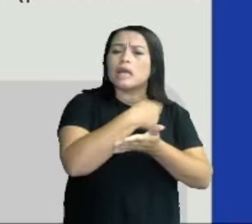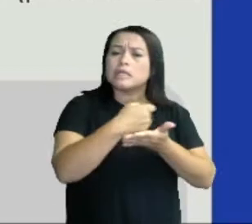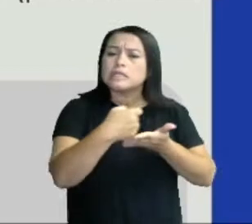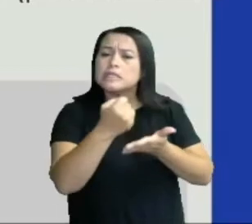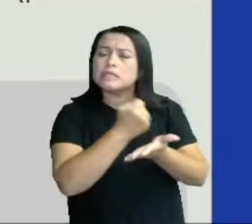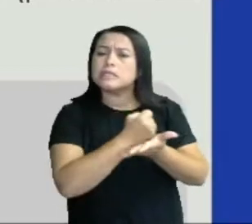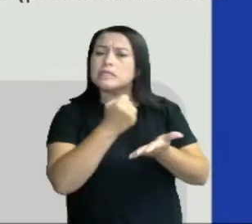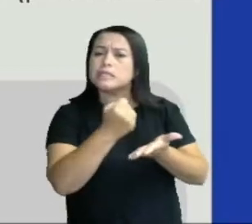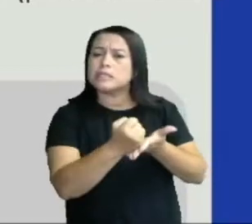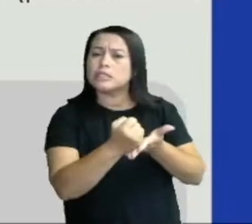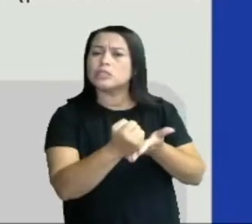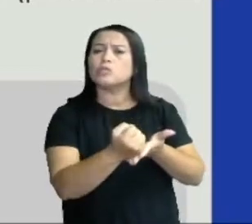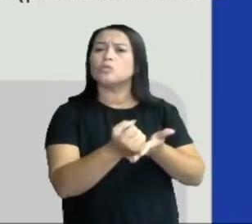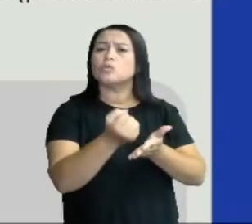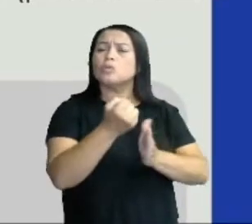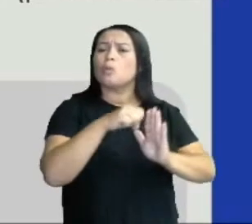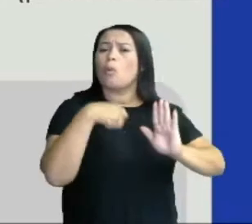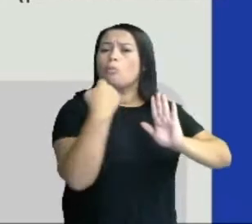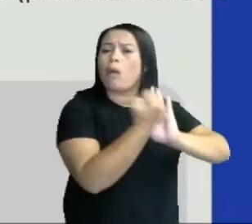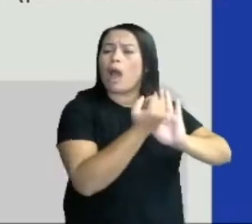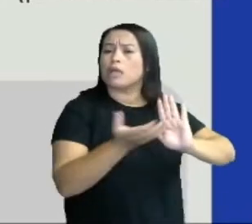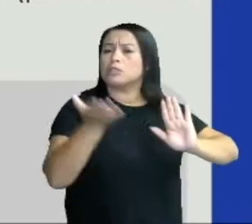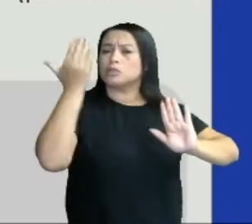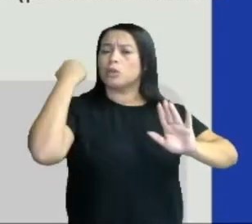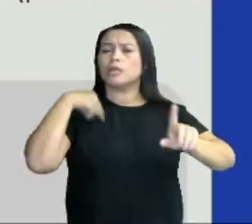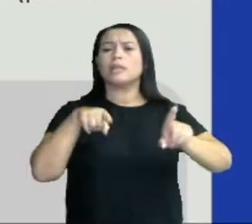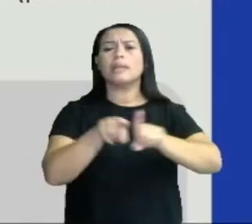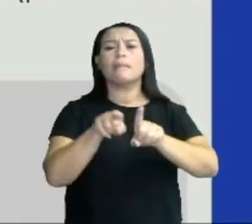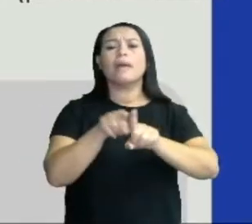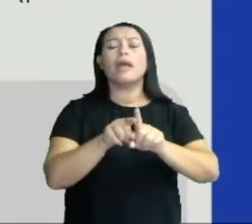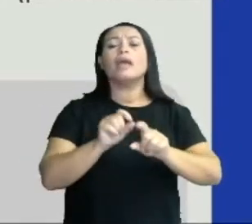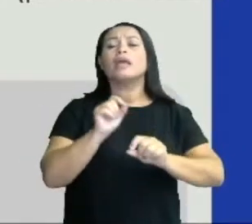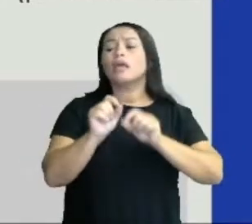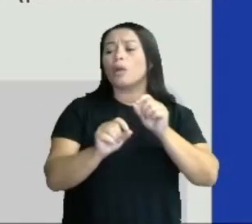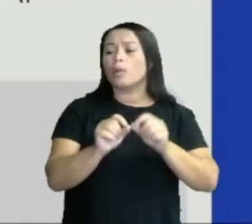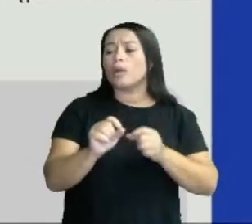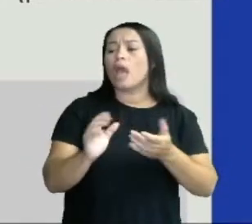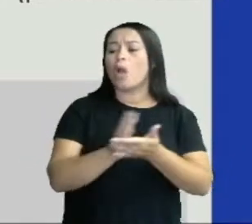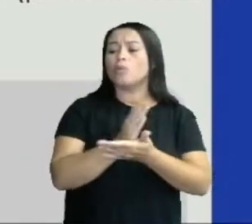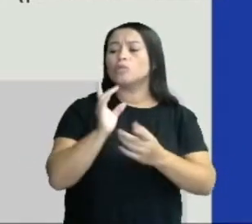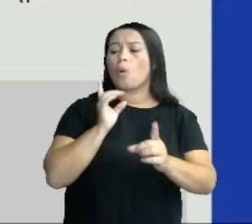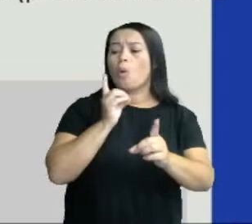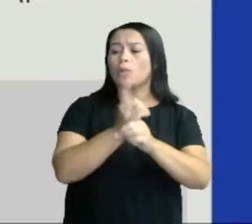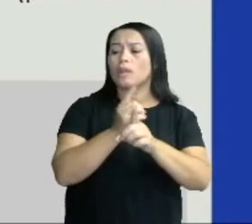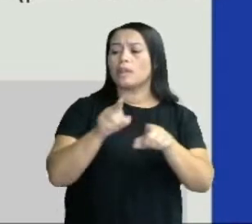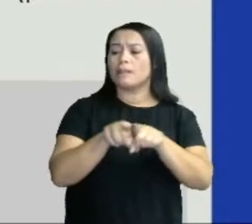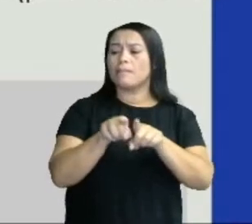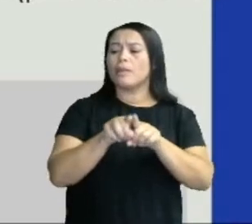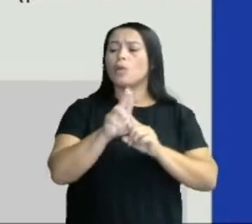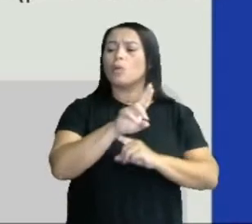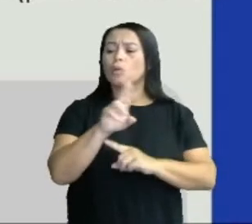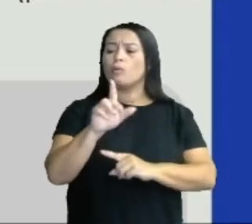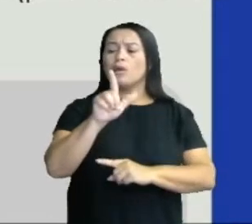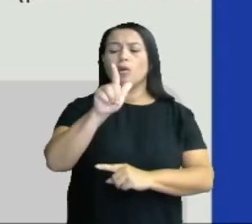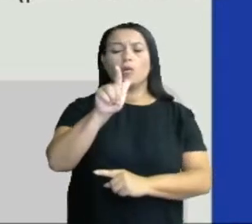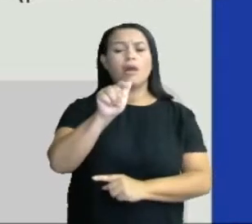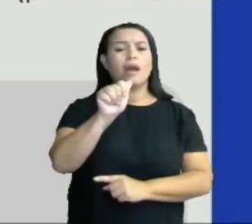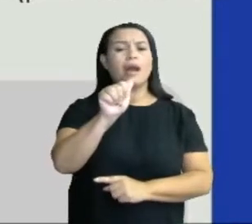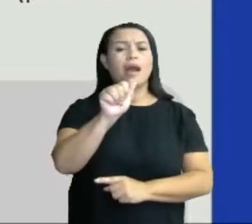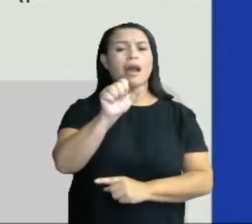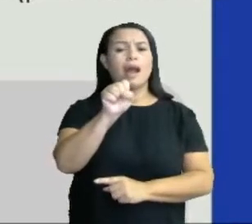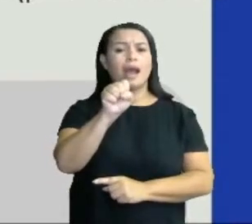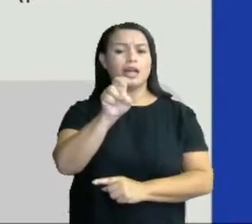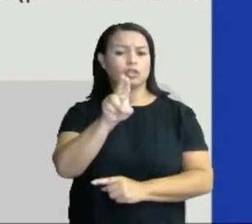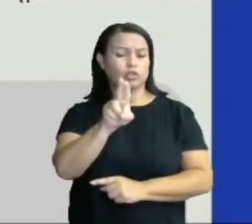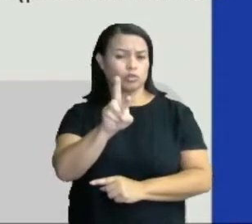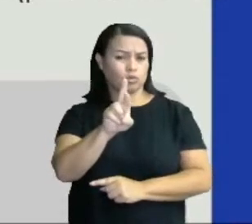muito antigos. Um deles é o Gassur, que é um mapa encontrado na antiga Mesopotâmia, no atual Iraque. E